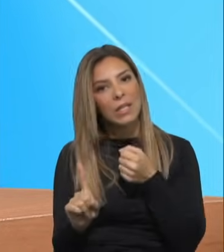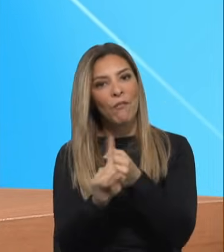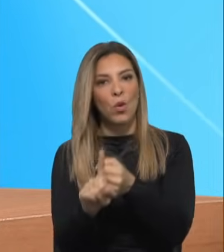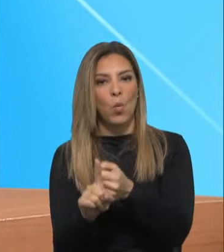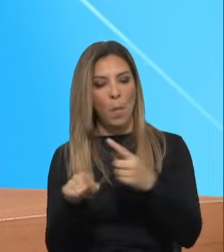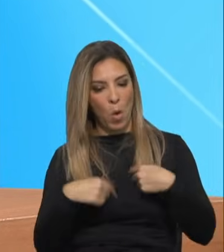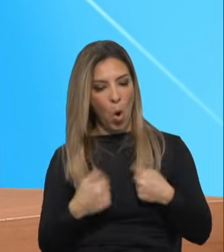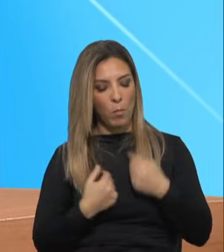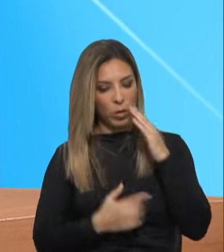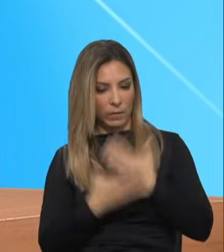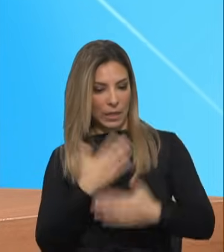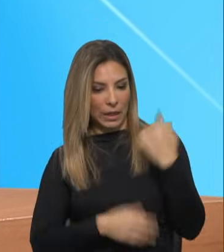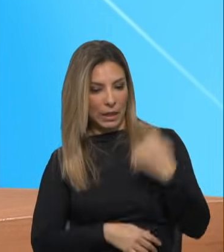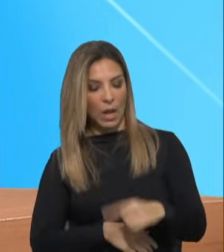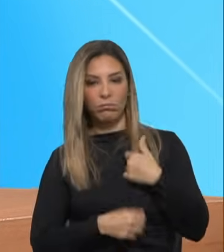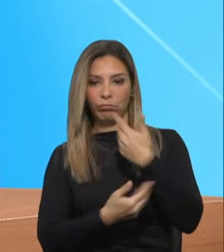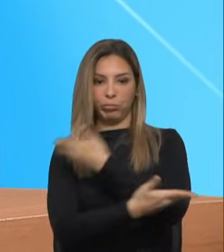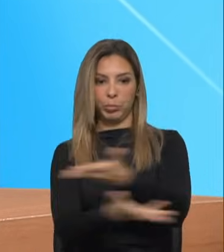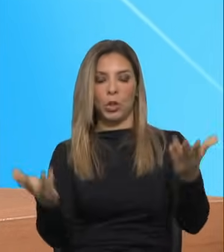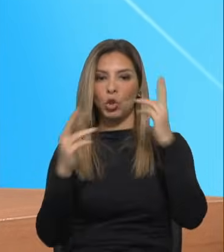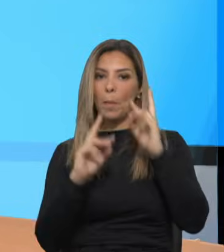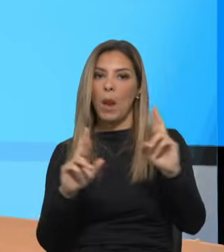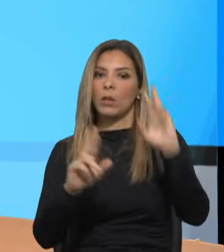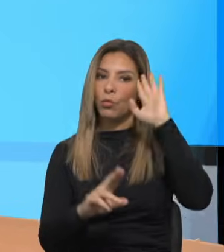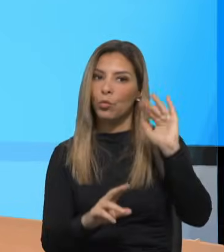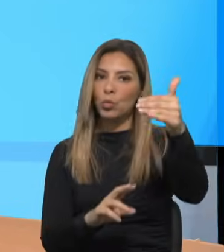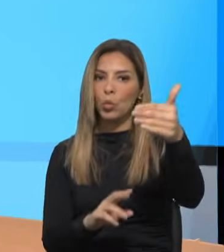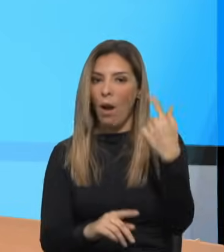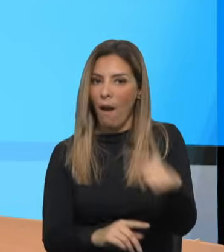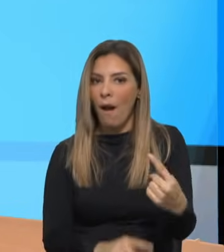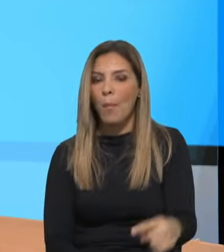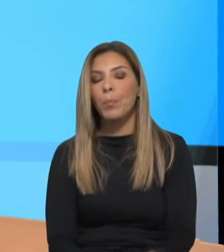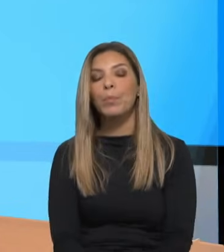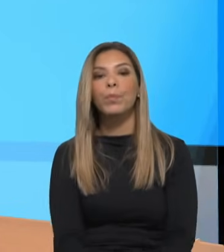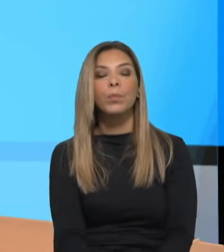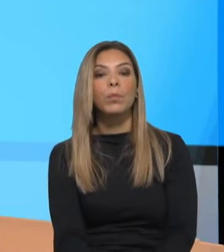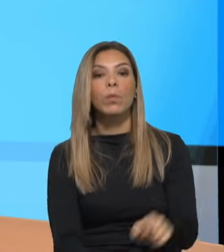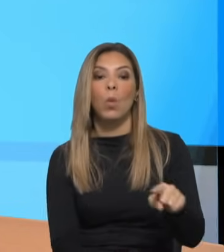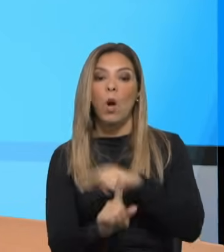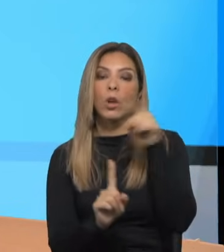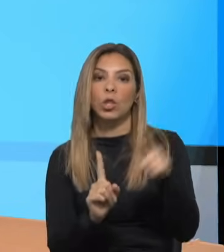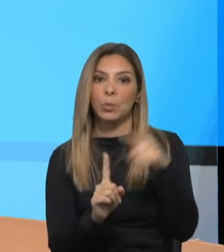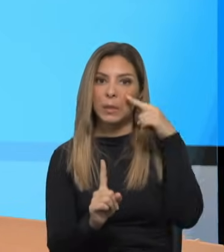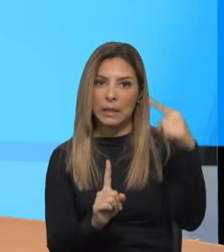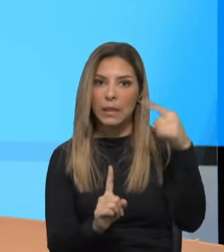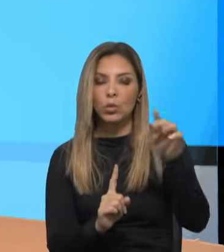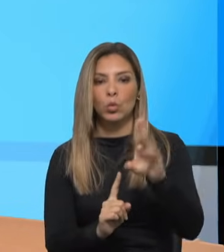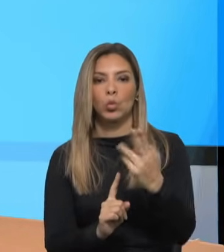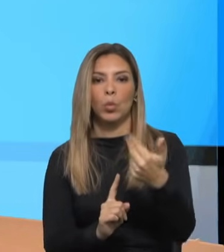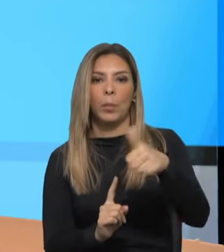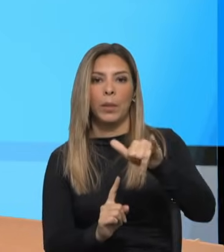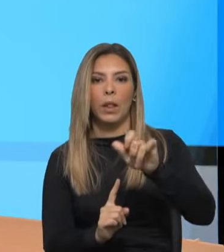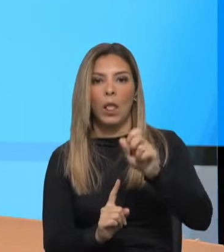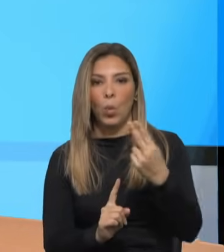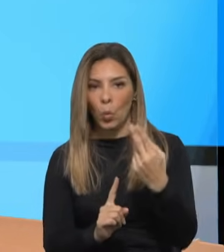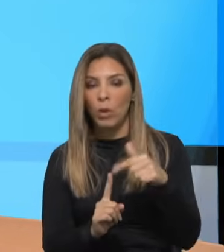este espelho da esperança de Cristo no mundo onde vivem. Este jubileu, a organização é do Santuário de